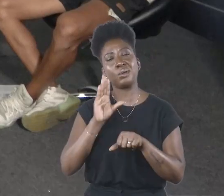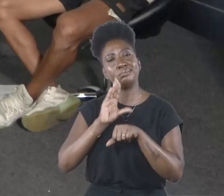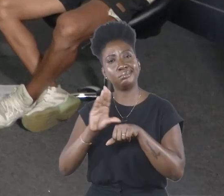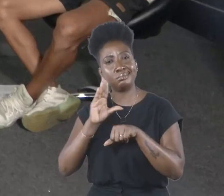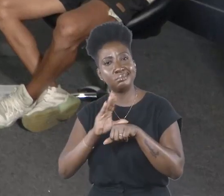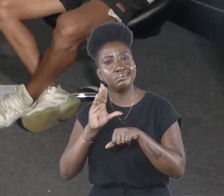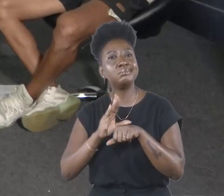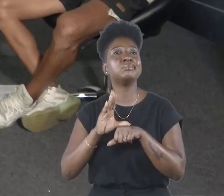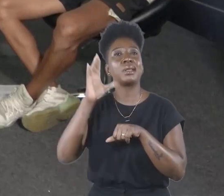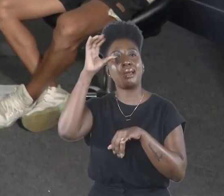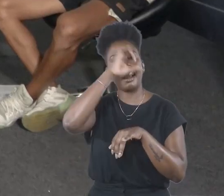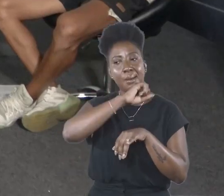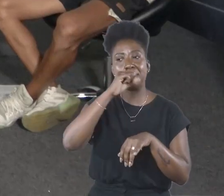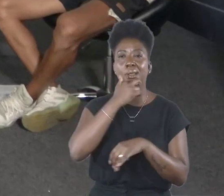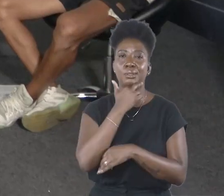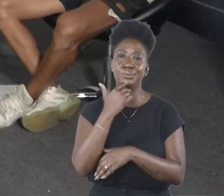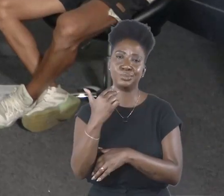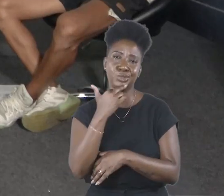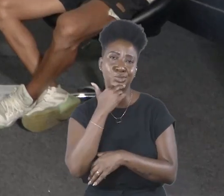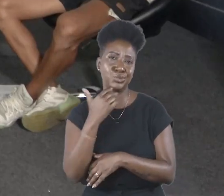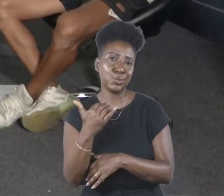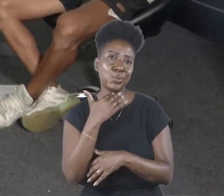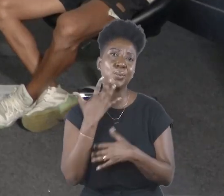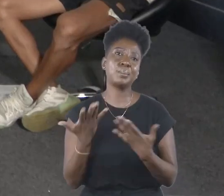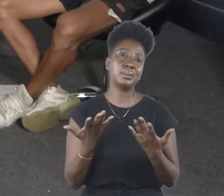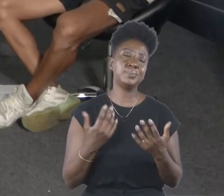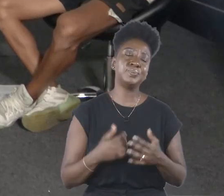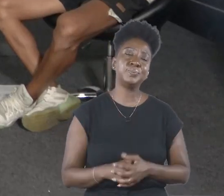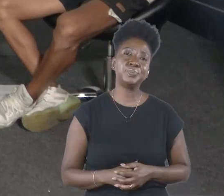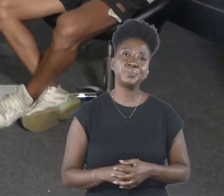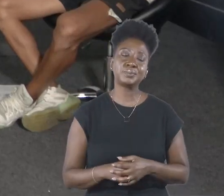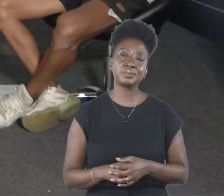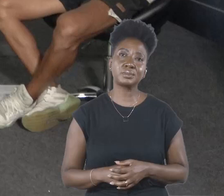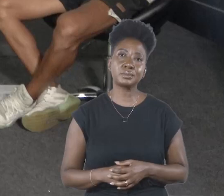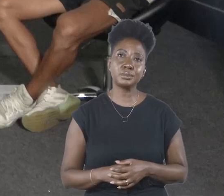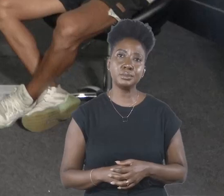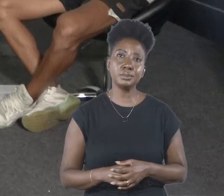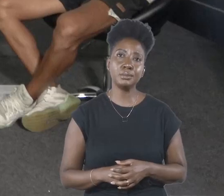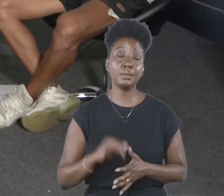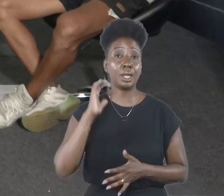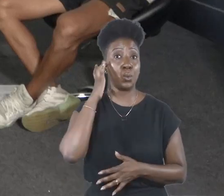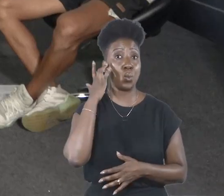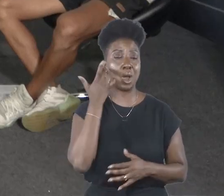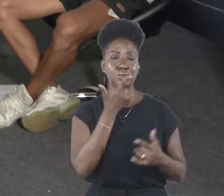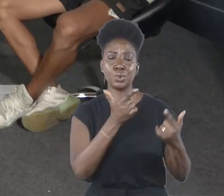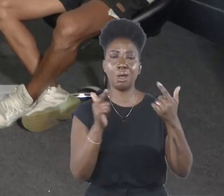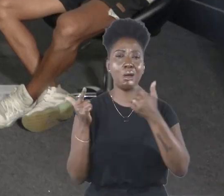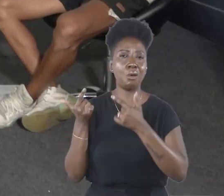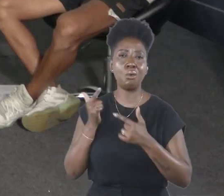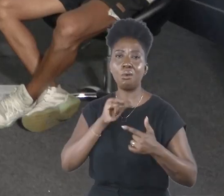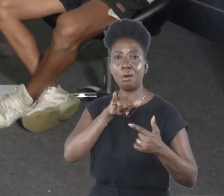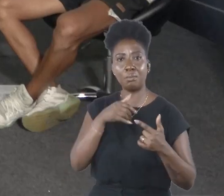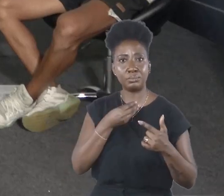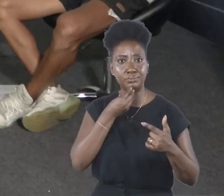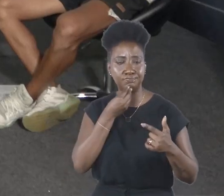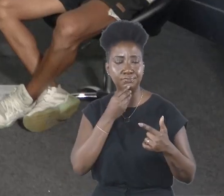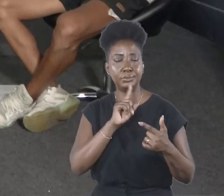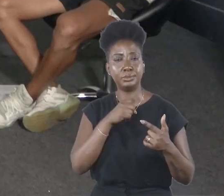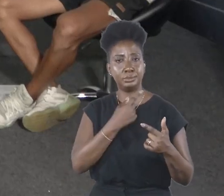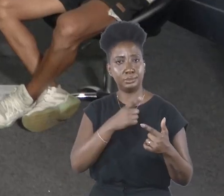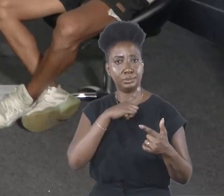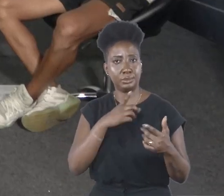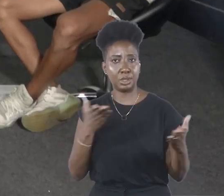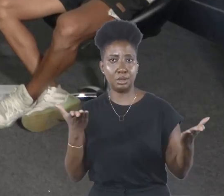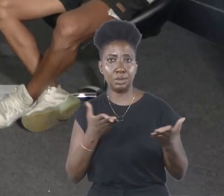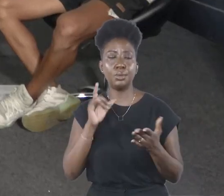de janeiro e de julho e os cursos regulares. E se inscrevendo nesse curso, nos nossos cursos, as pessoas financiam